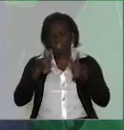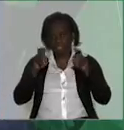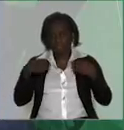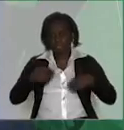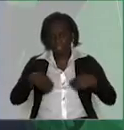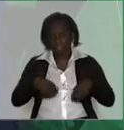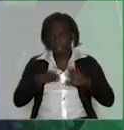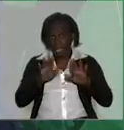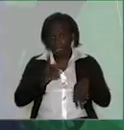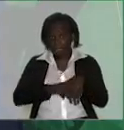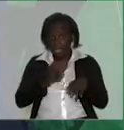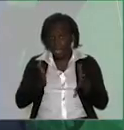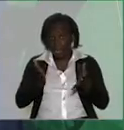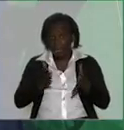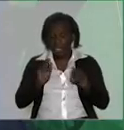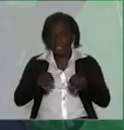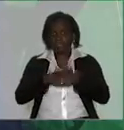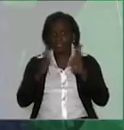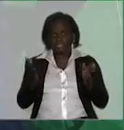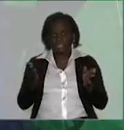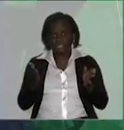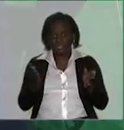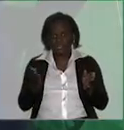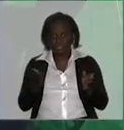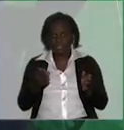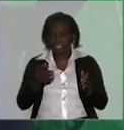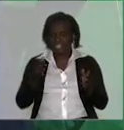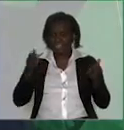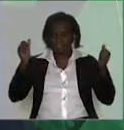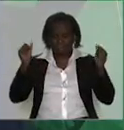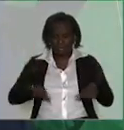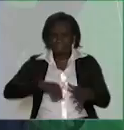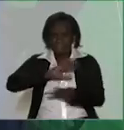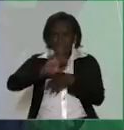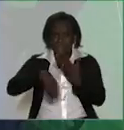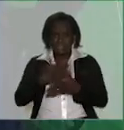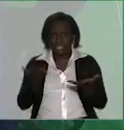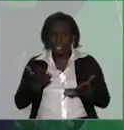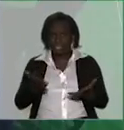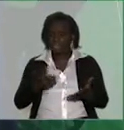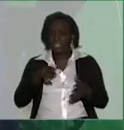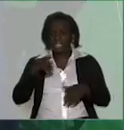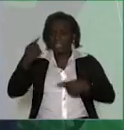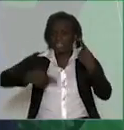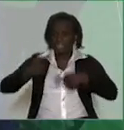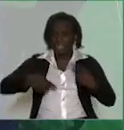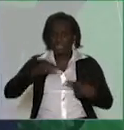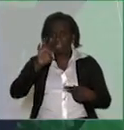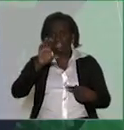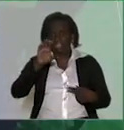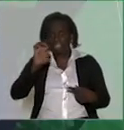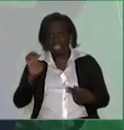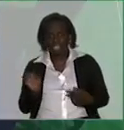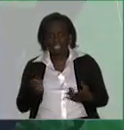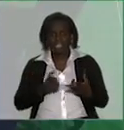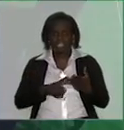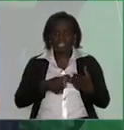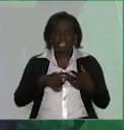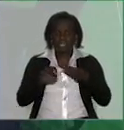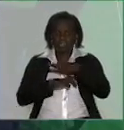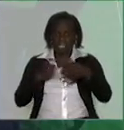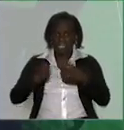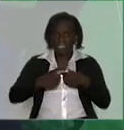assunto também, mas o momento hoje é de reabertura. O caos hoje não é discutir com o TCE, não é discutir com